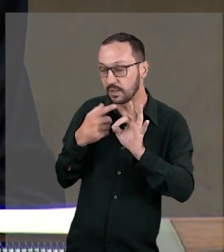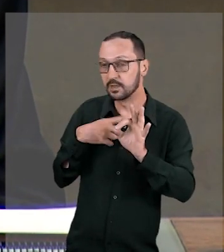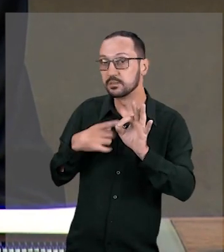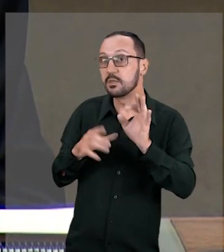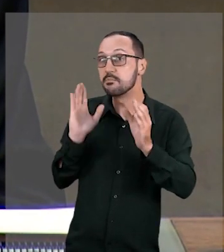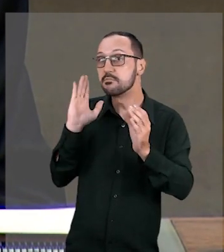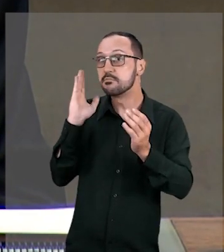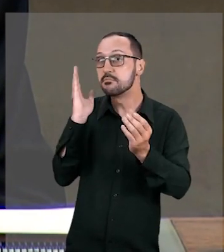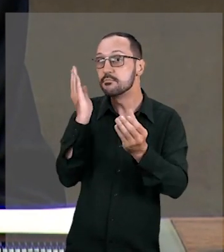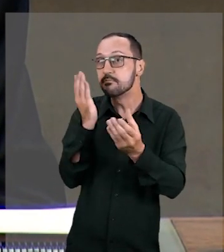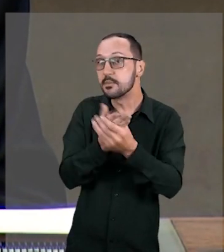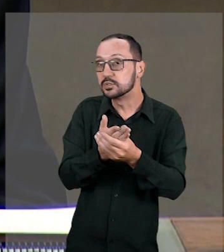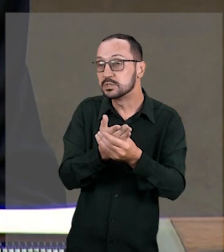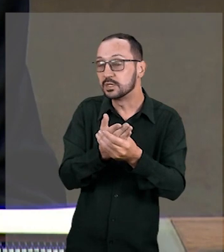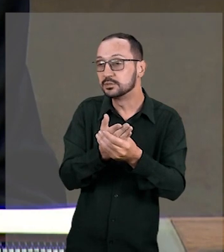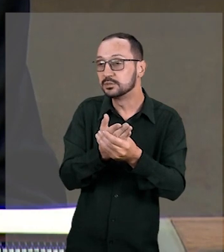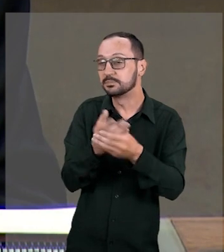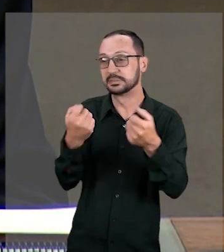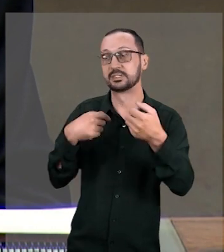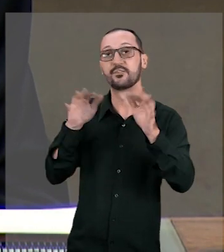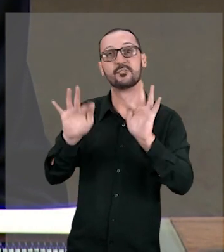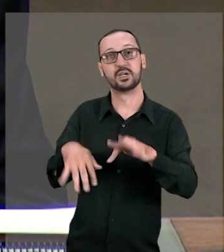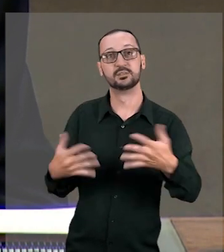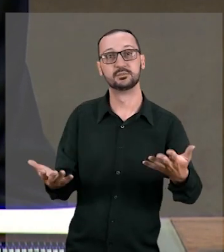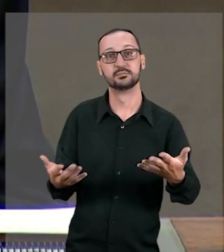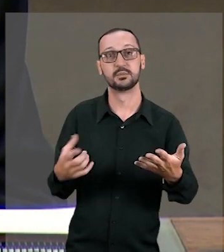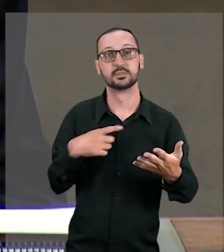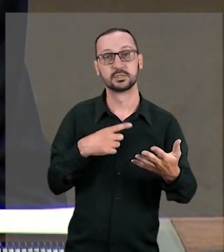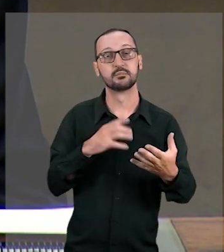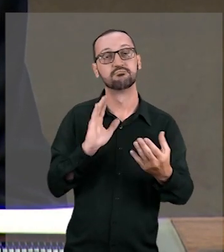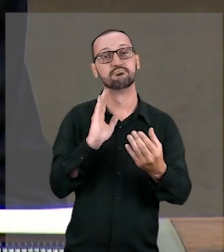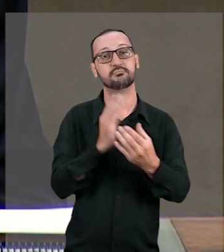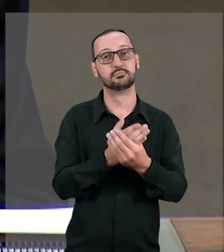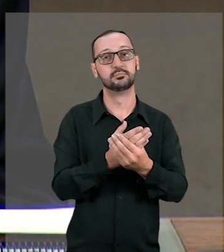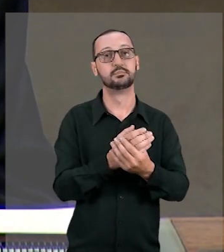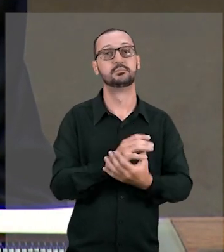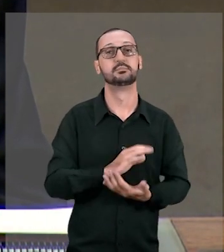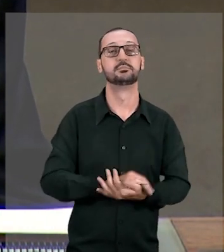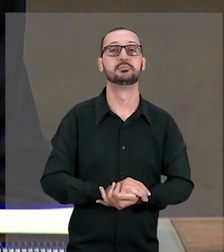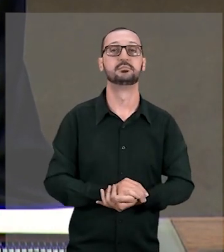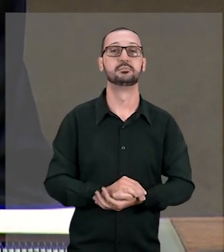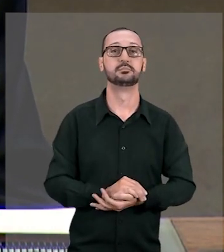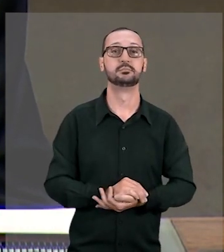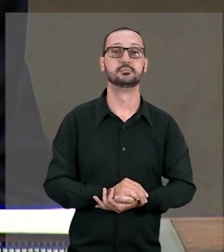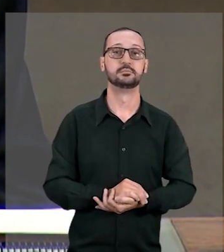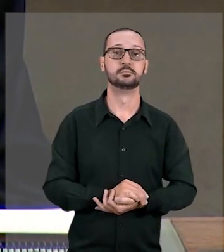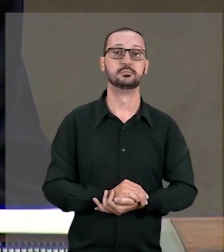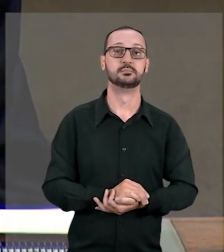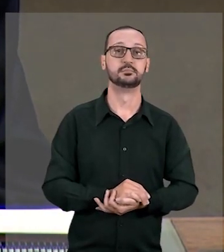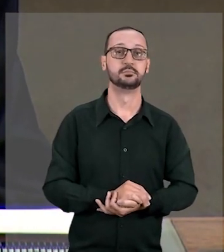legal, que tem que acabar, mas existe um devido processo legal.